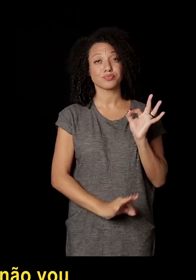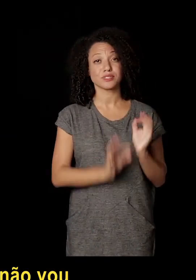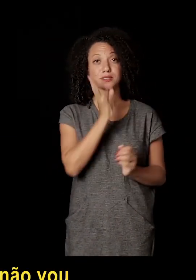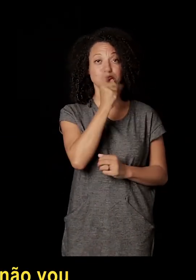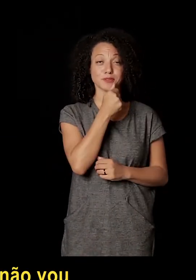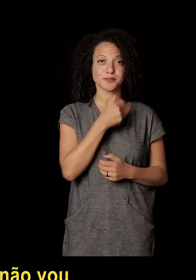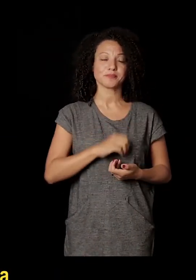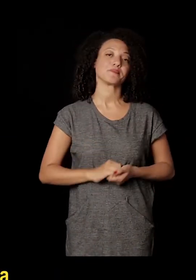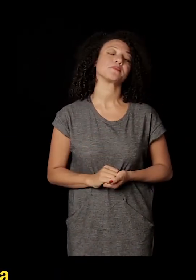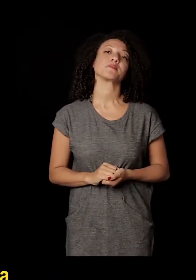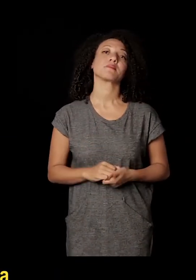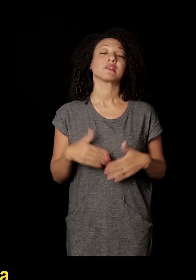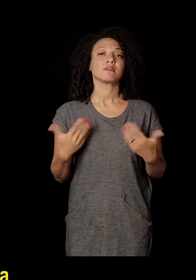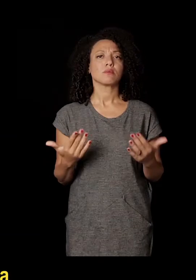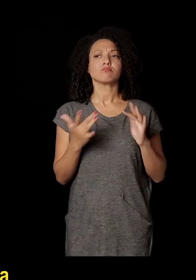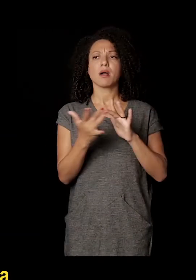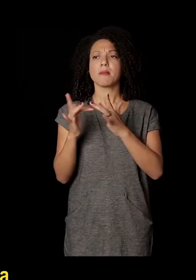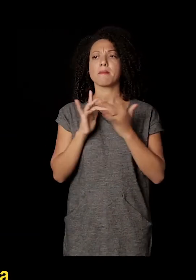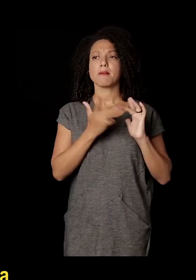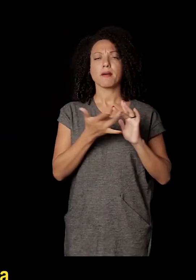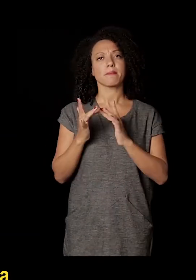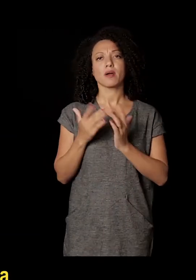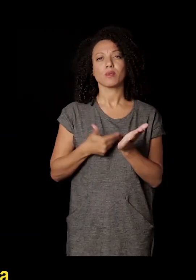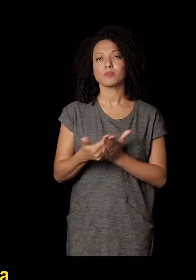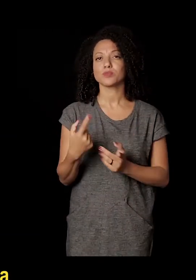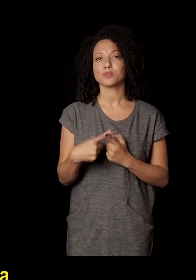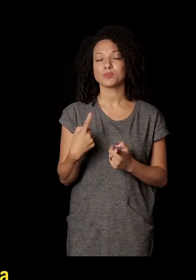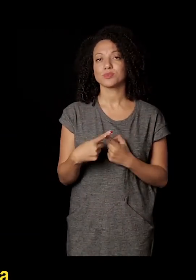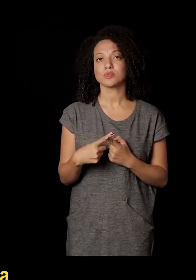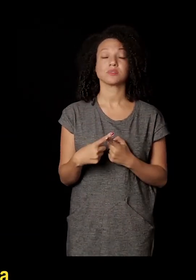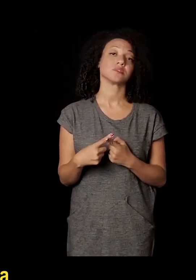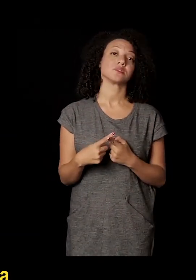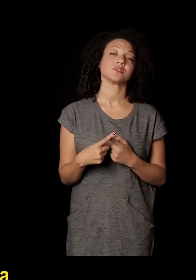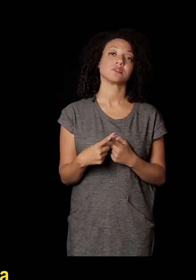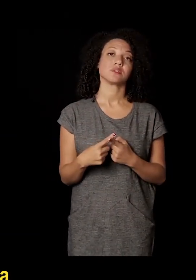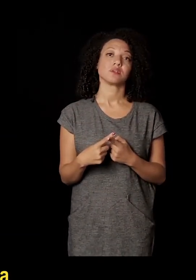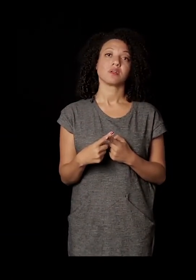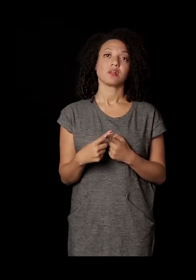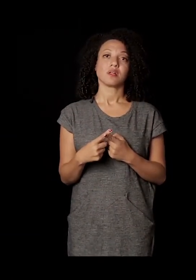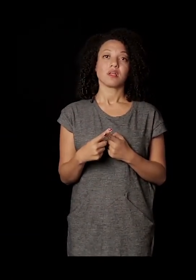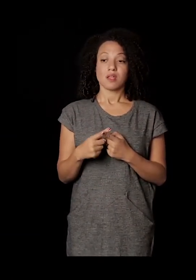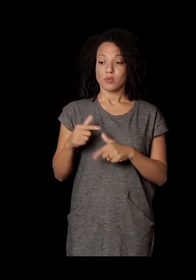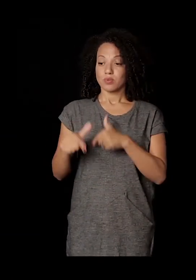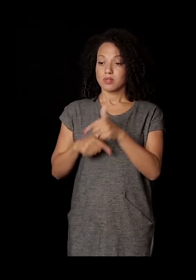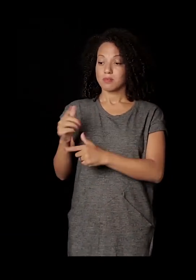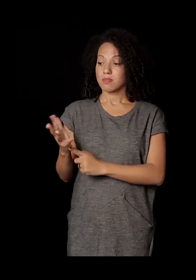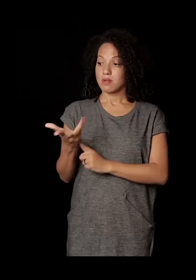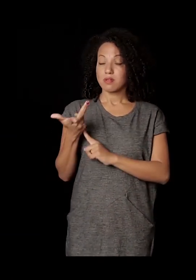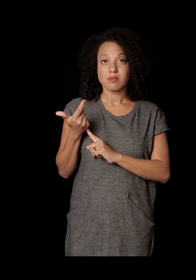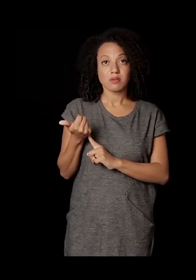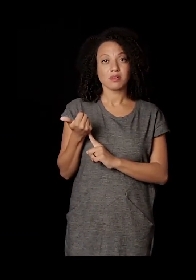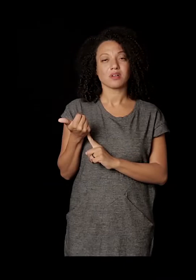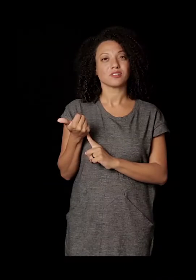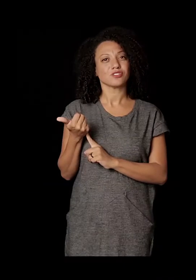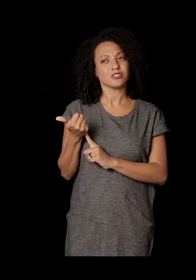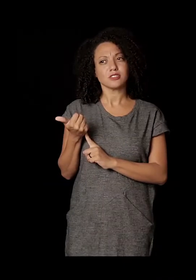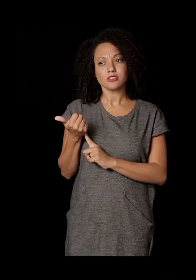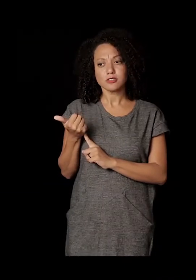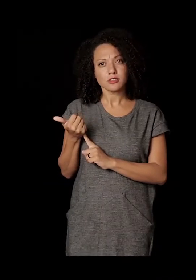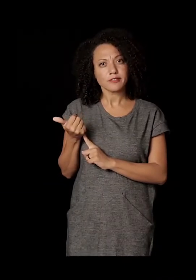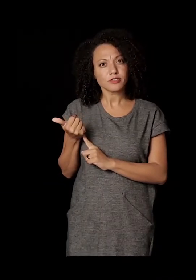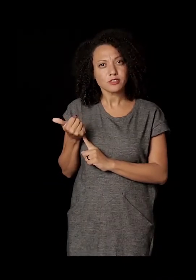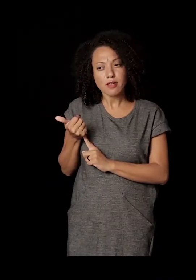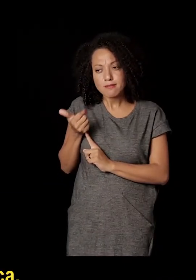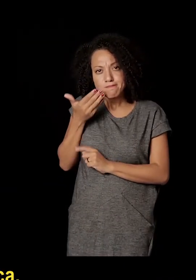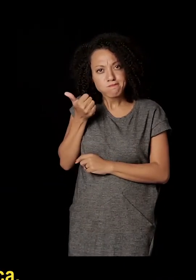muito. Então, a rede começa da possibilidade de tirar do trabalho artístico toda essa